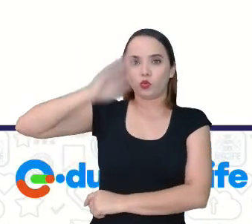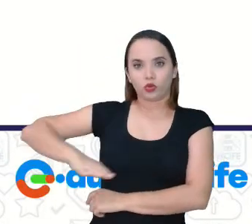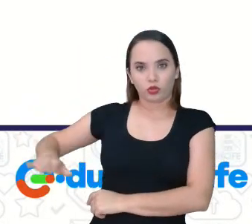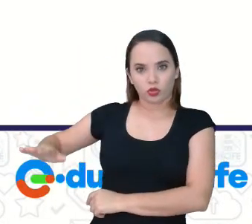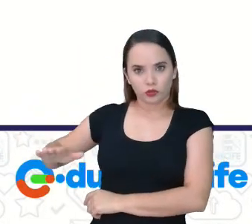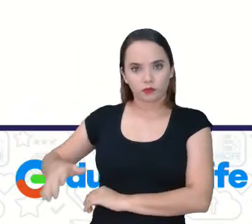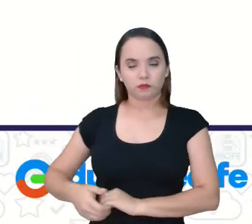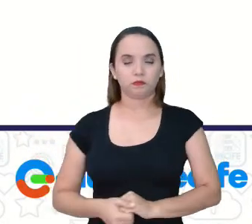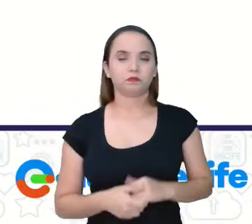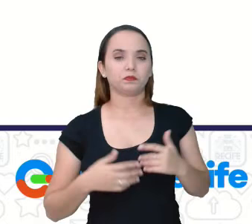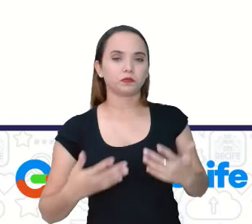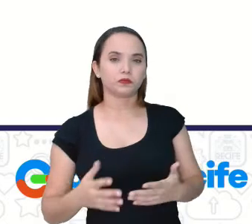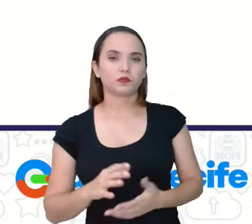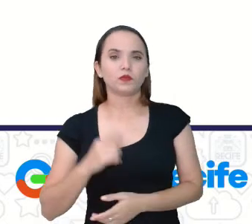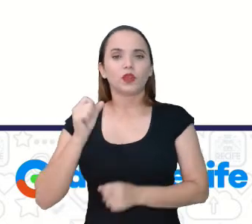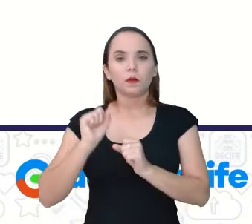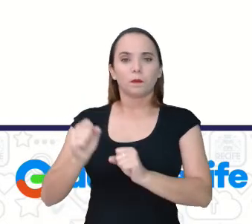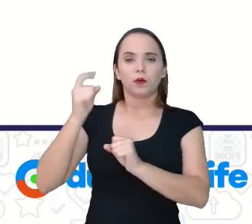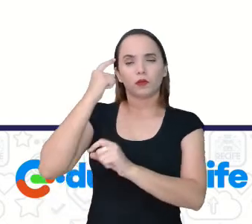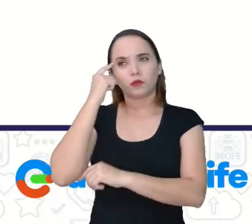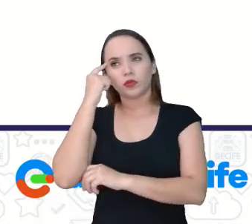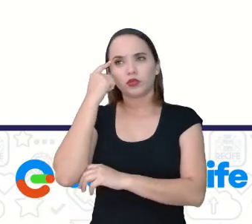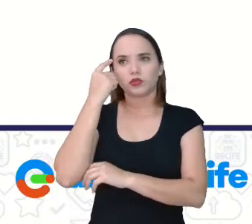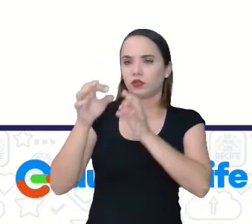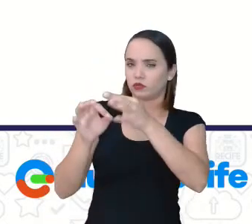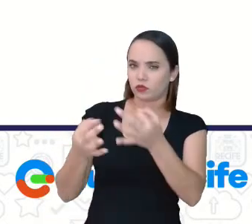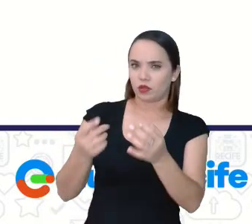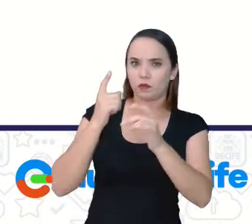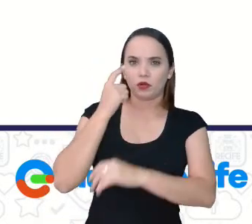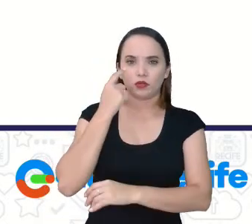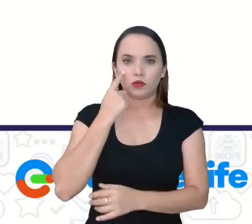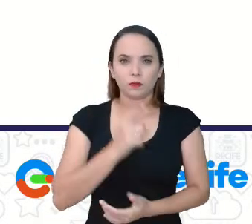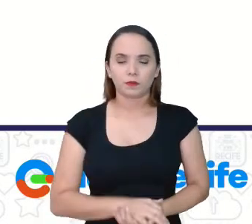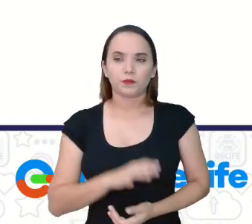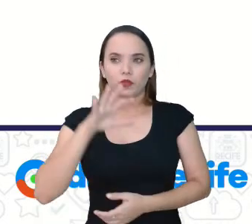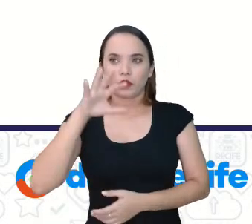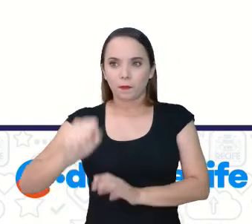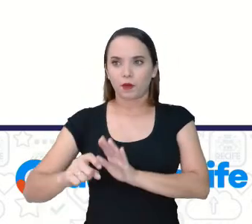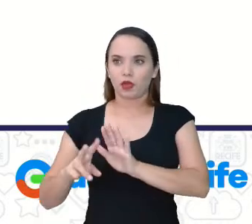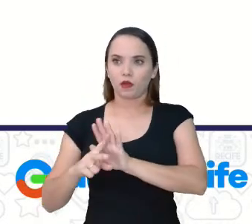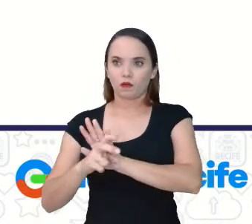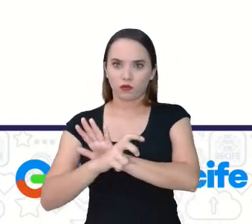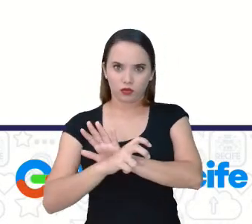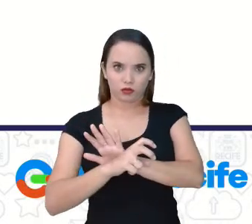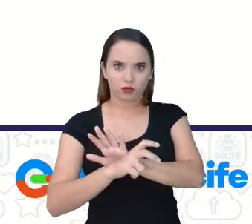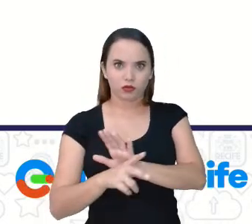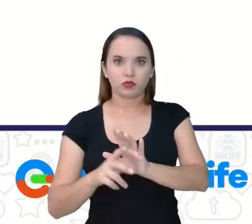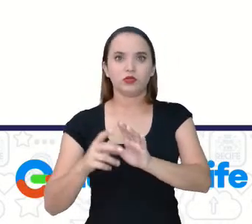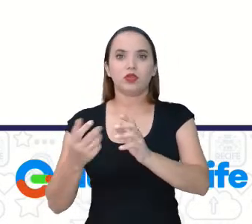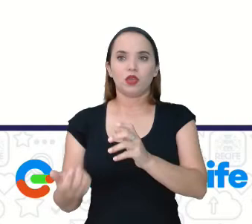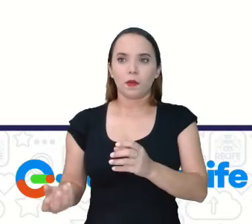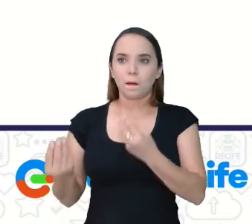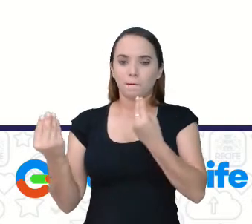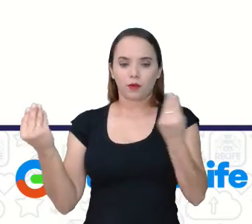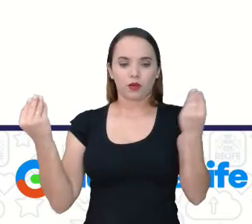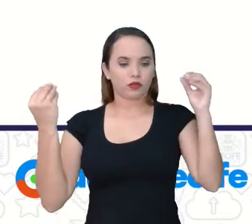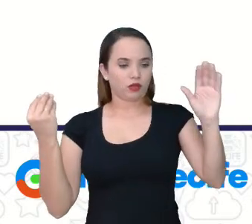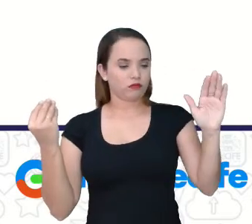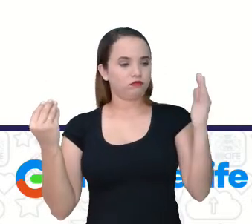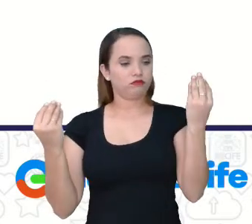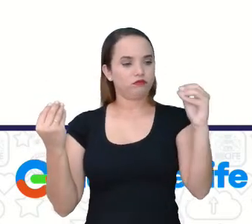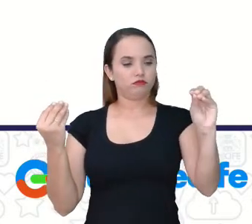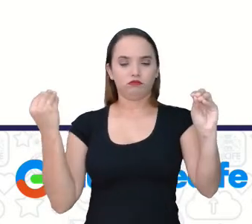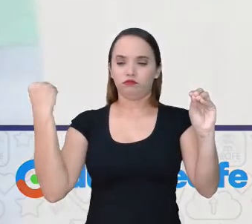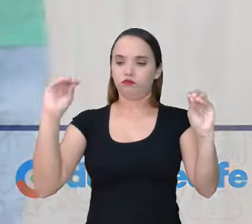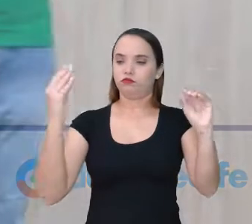tá? Então, a gente poderia pensar de uma forma bem simples. Eu poderia pegar aí o vírus, certo? E colocar do lado da criança. E aí eu